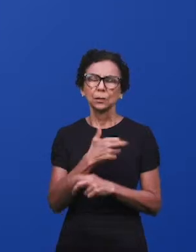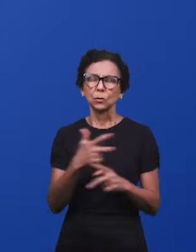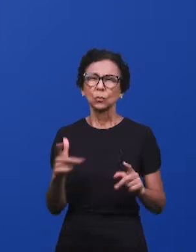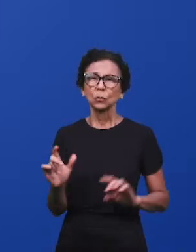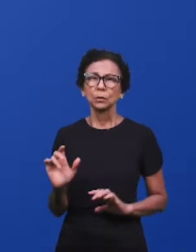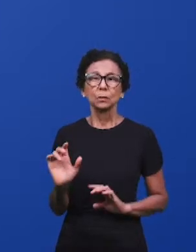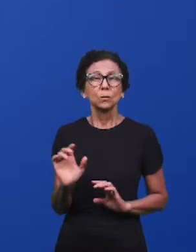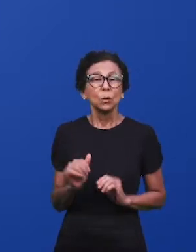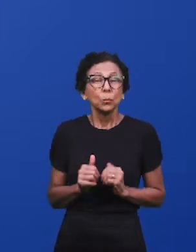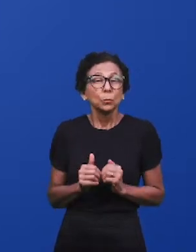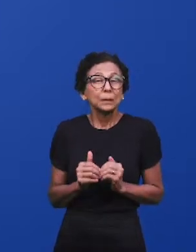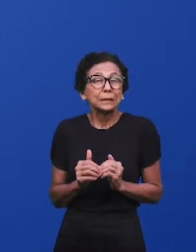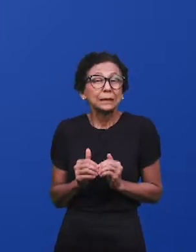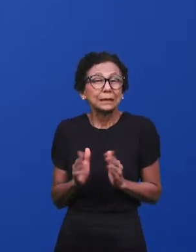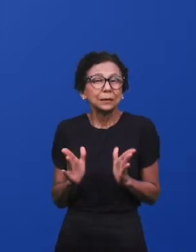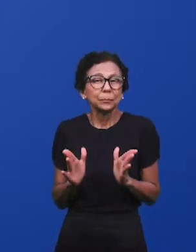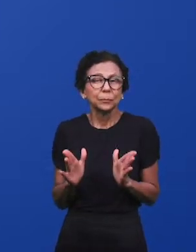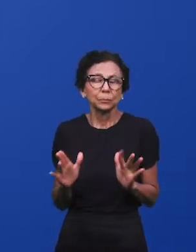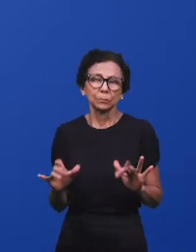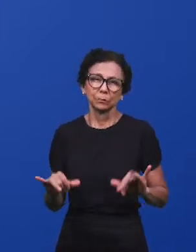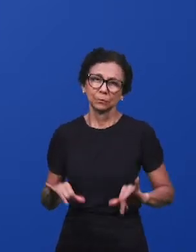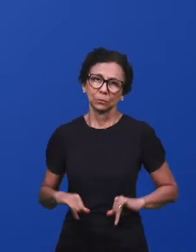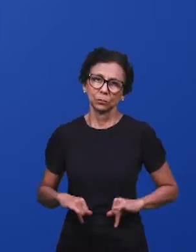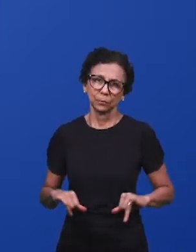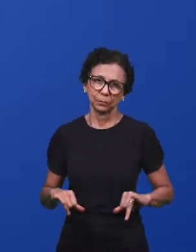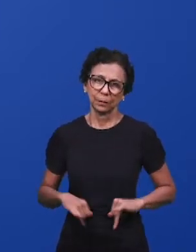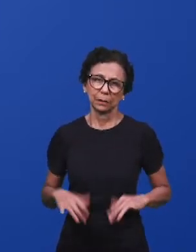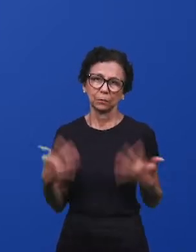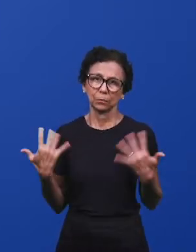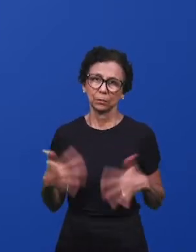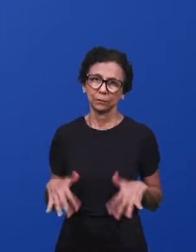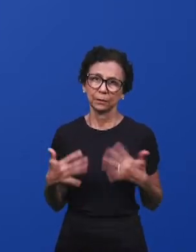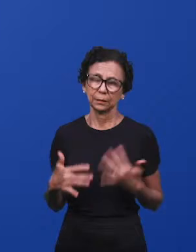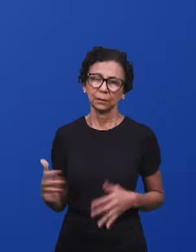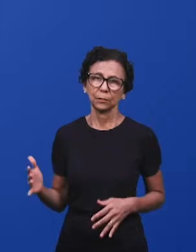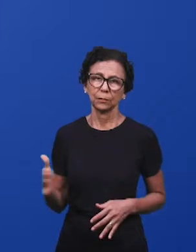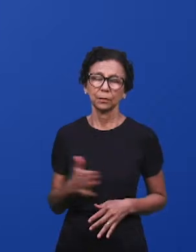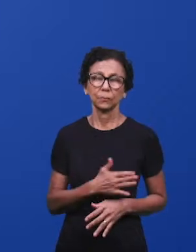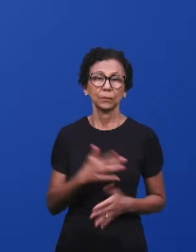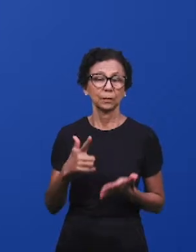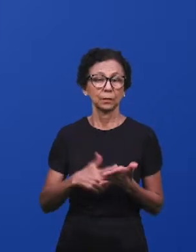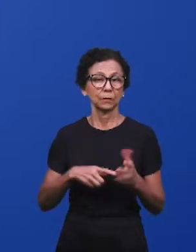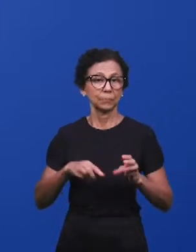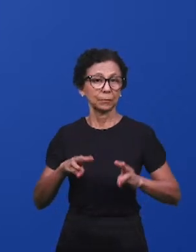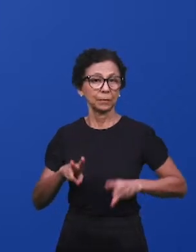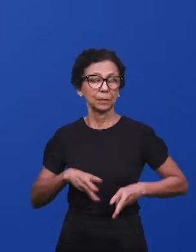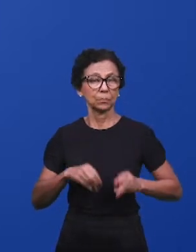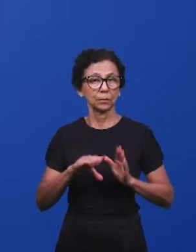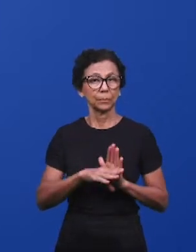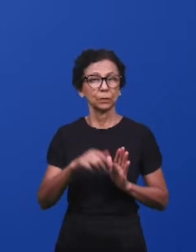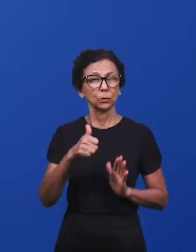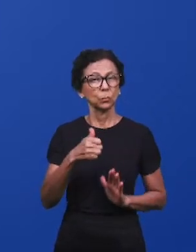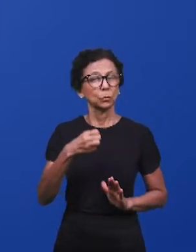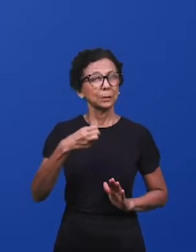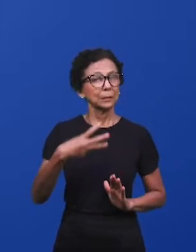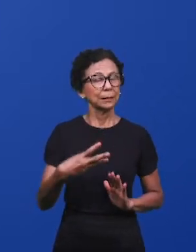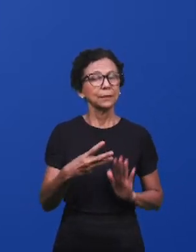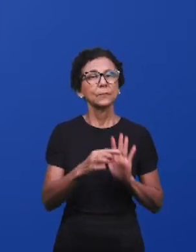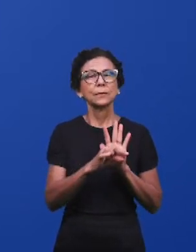E pós o arrebatamento, nós temos lá no livro de Marcos, capítulo 13,